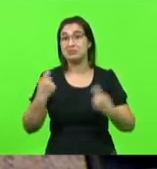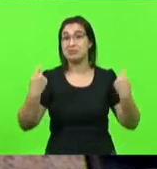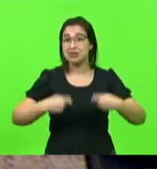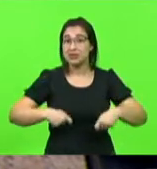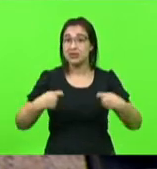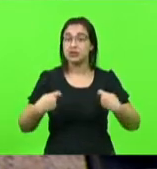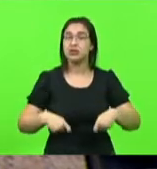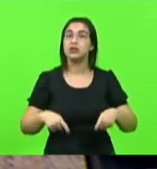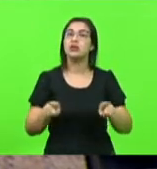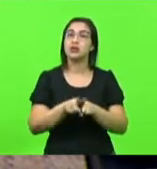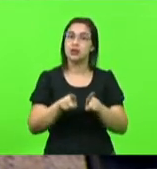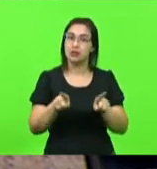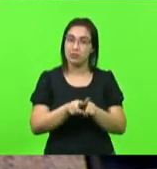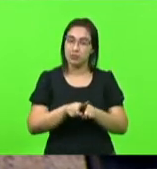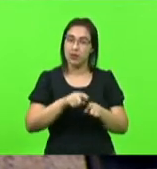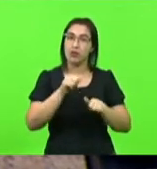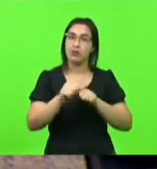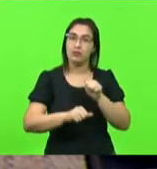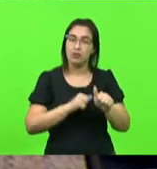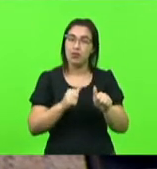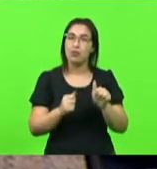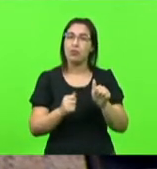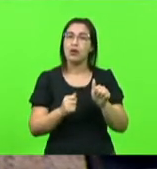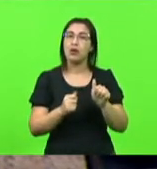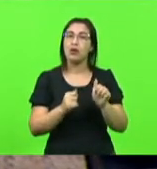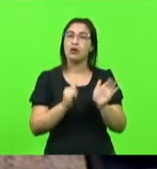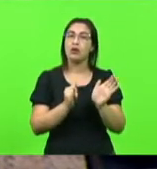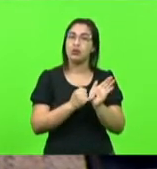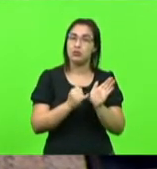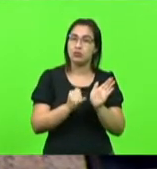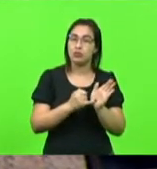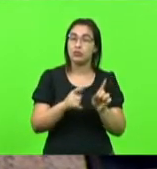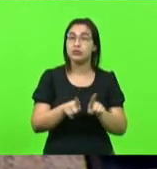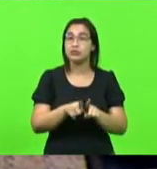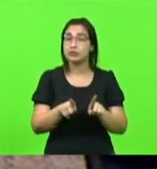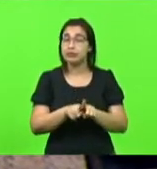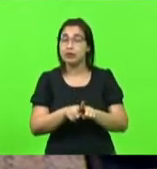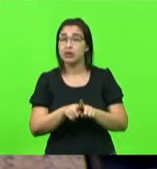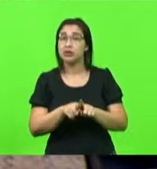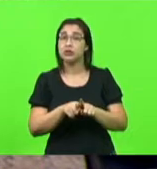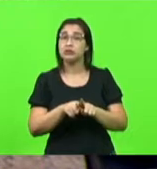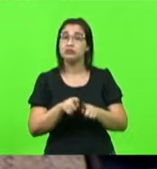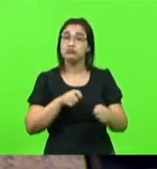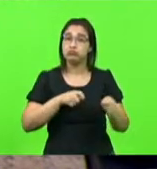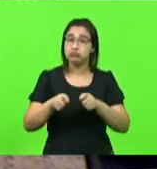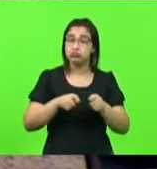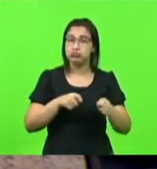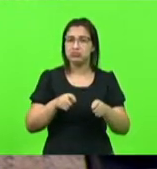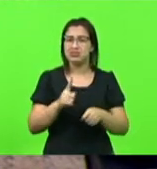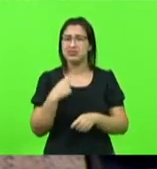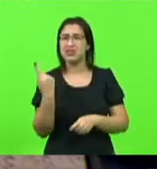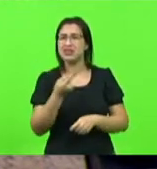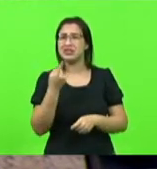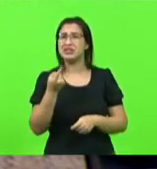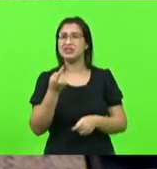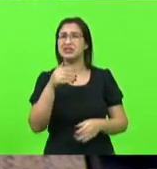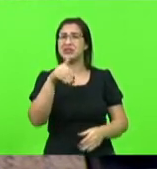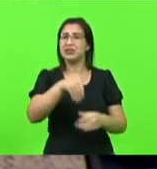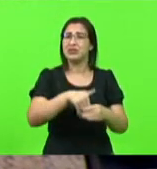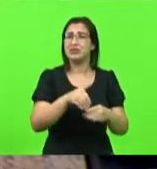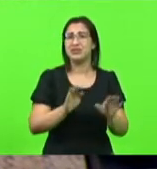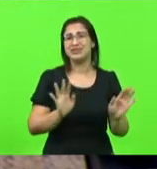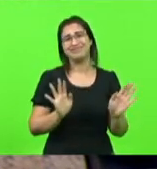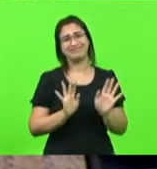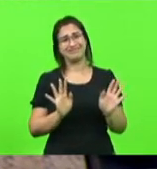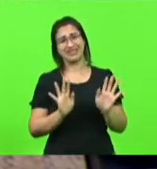com a reforma tributária e com a nossa abertura comercial. E aí nós vamos aqui colocar a chancela nessa moção. Eu me sinto